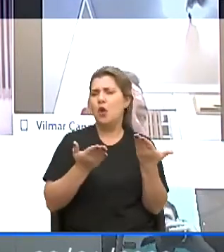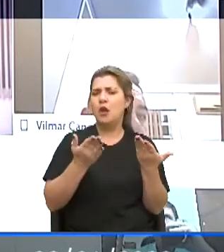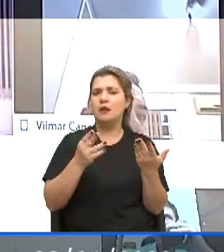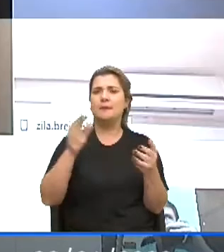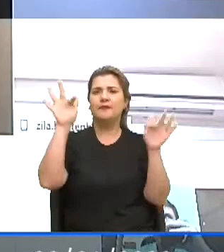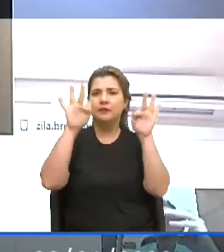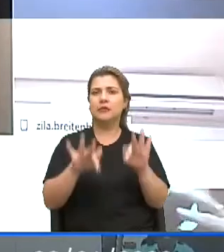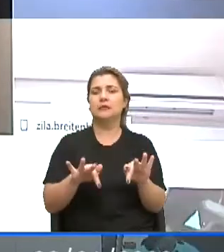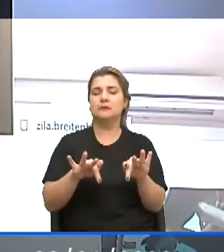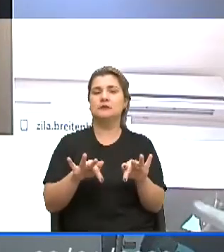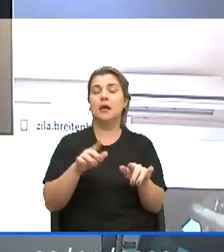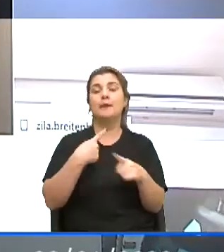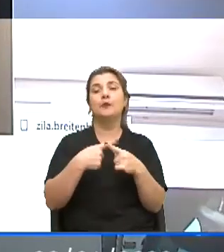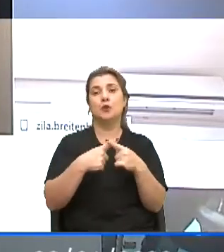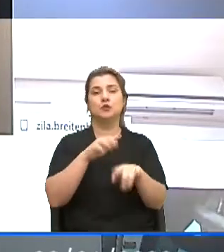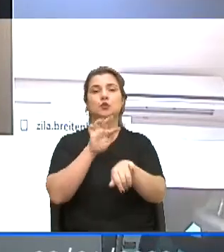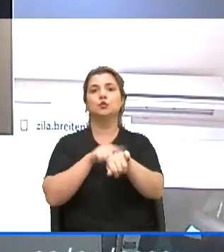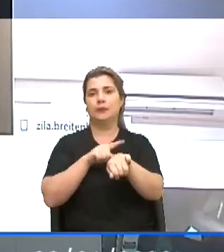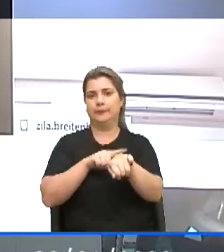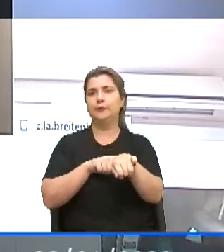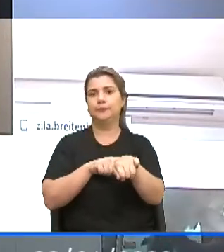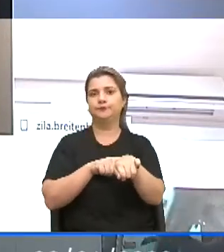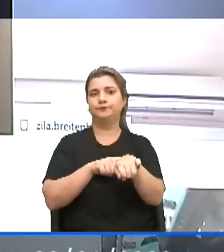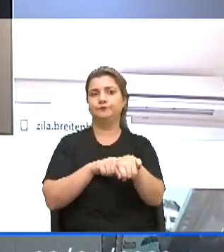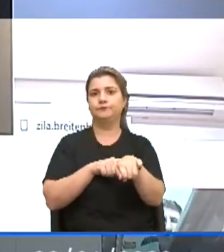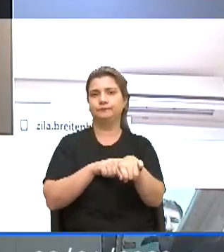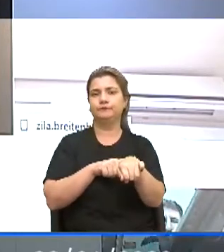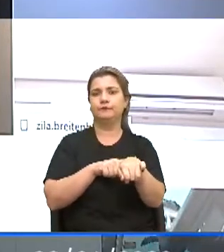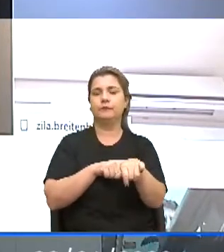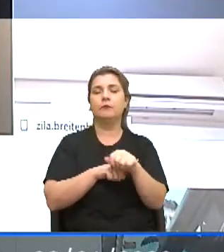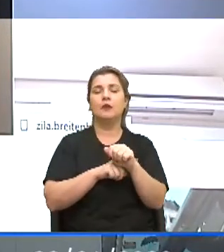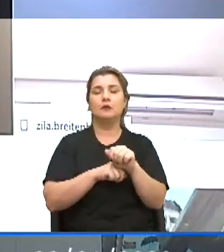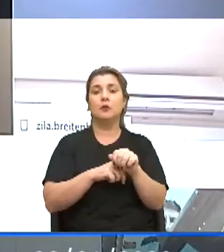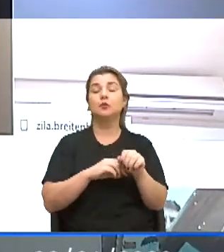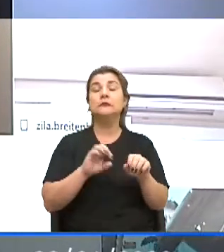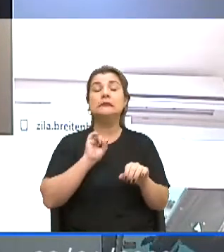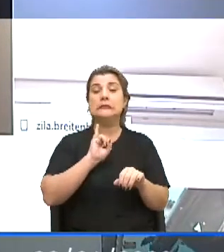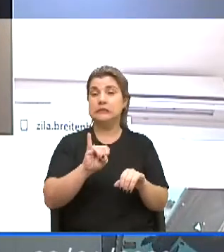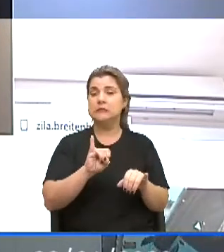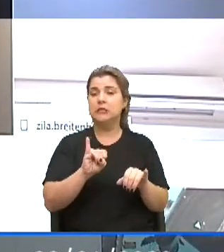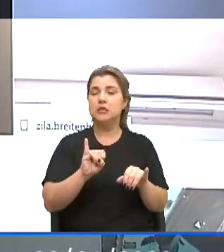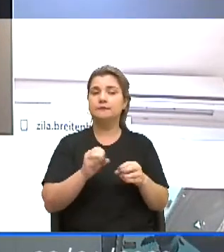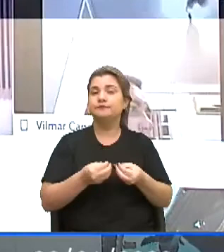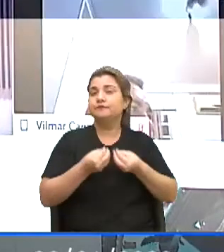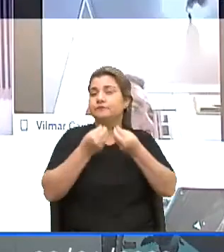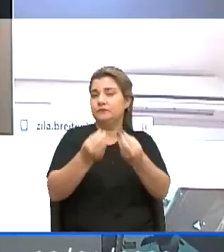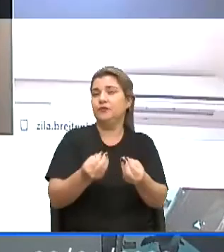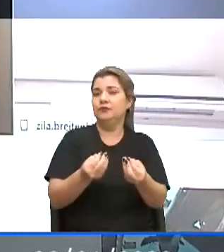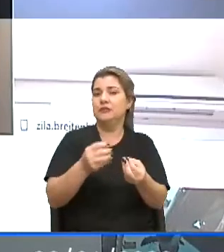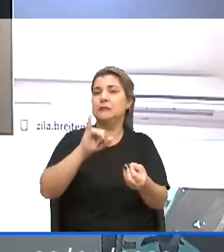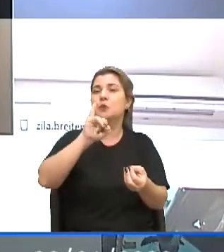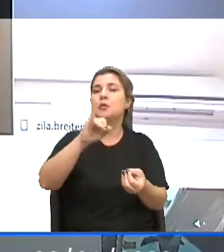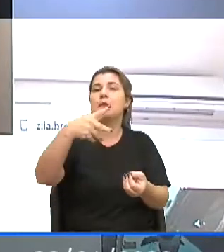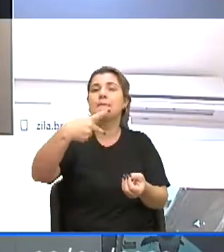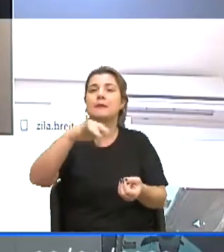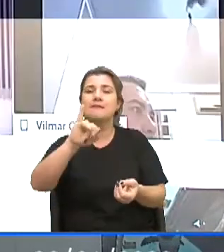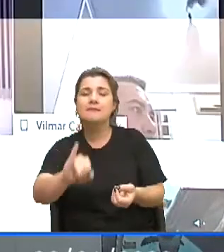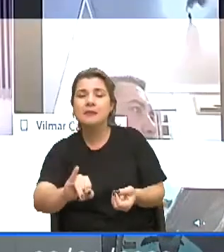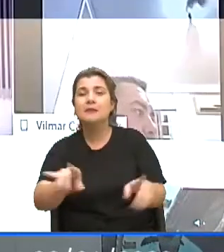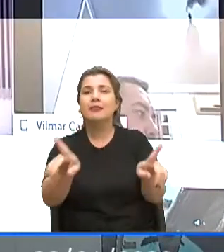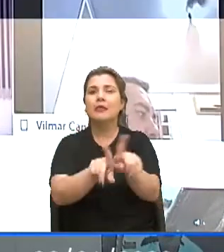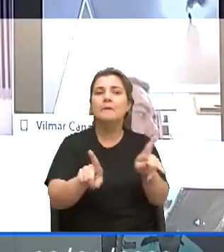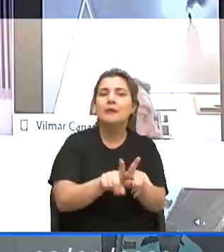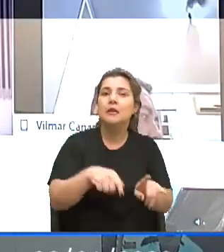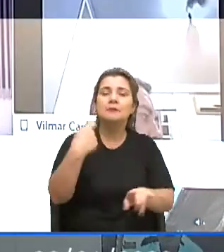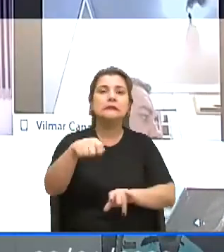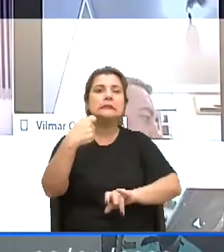do tempo aqui, por gentileza. Os IPIs, se a gente fornecer os IPIs, que as empresas fornecem os IPIs, nós também temos que treinar o trabalhador, temos que dizer como é que é